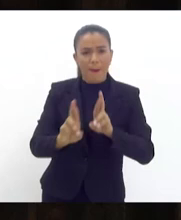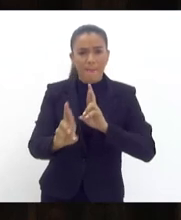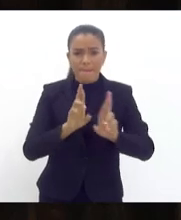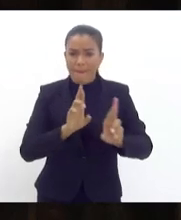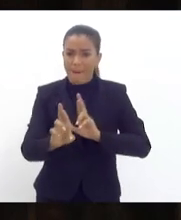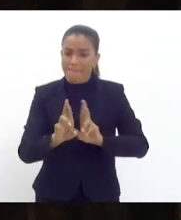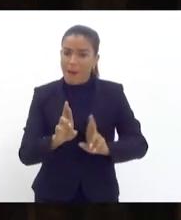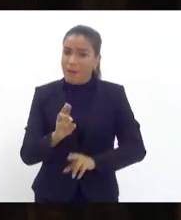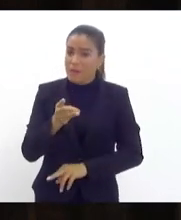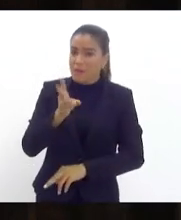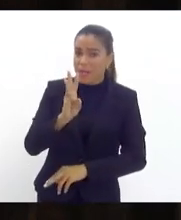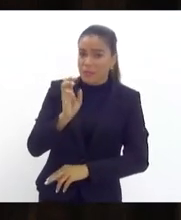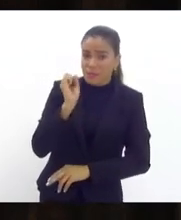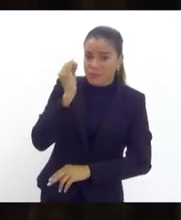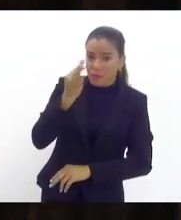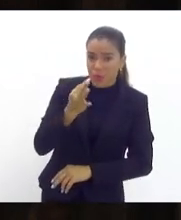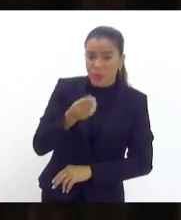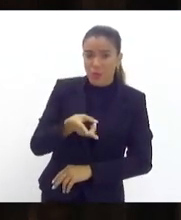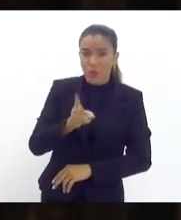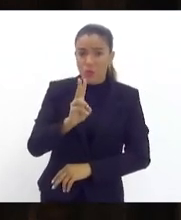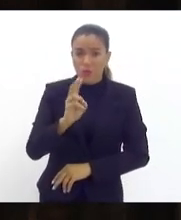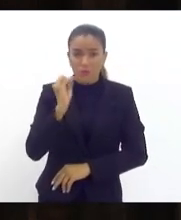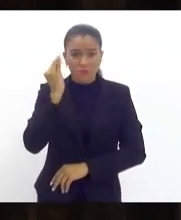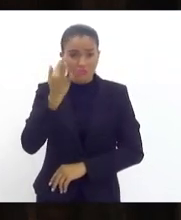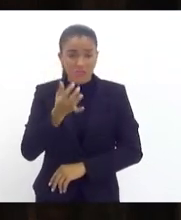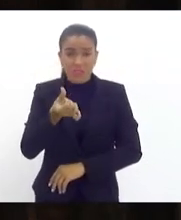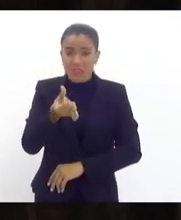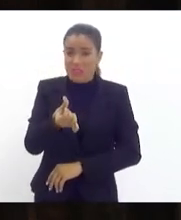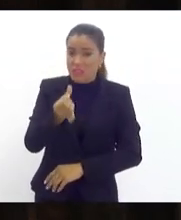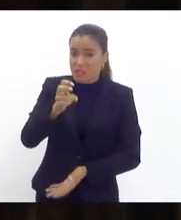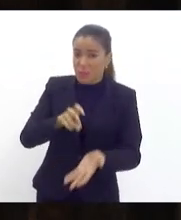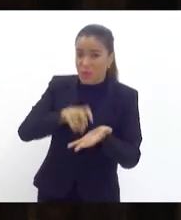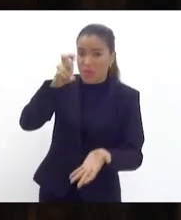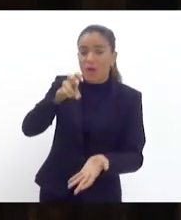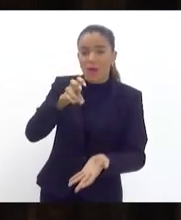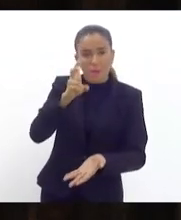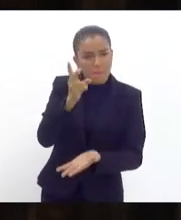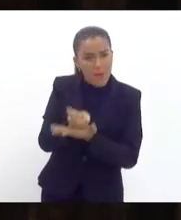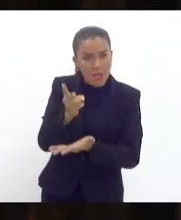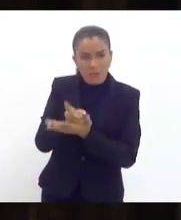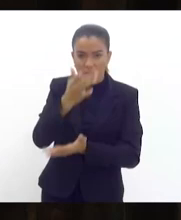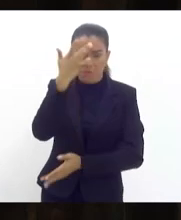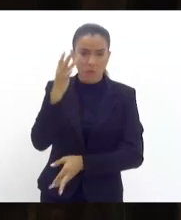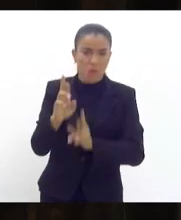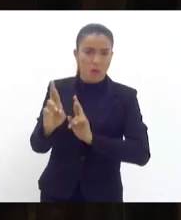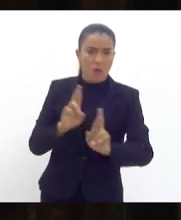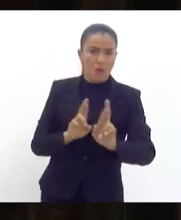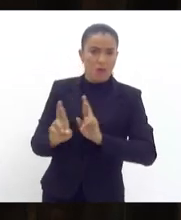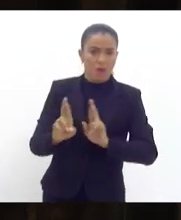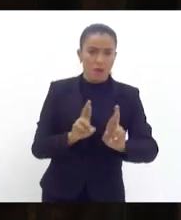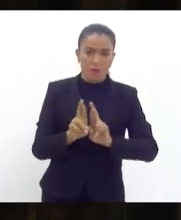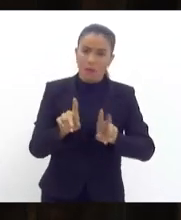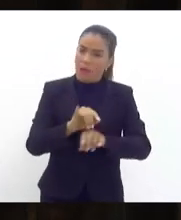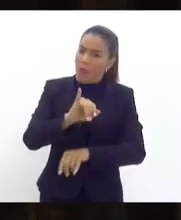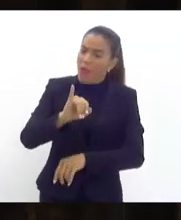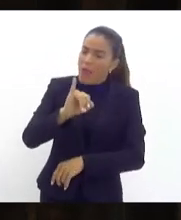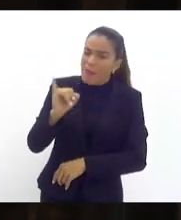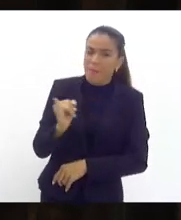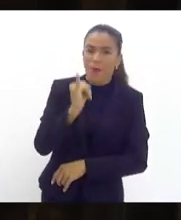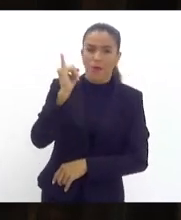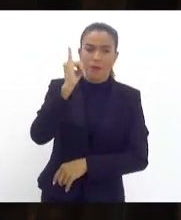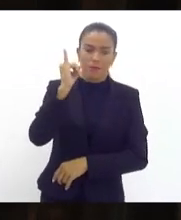da manhã as duas da manhã às 6 da manhã a mesma pessoa responde então é muito importante colocar isso agora